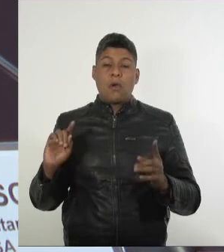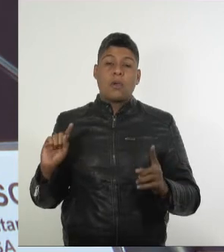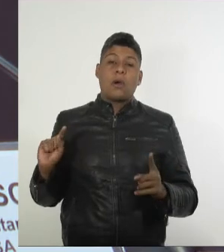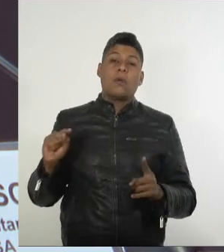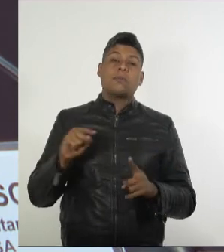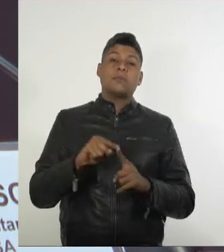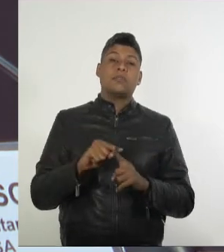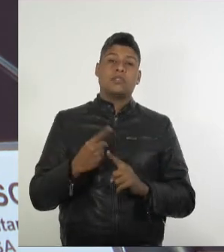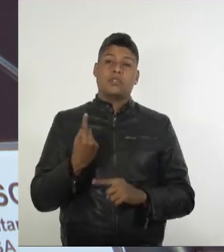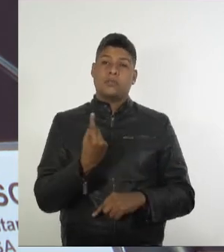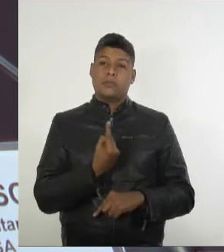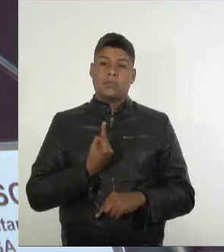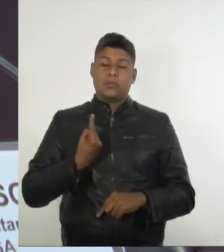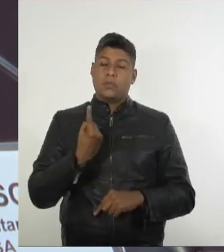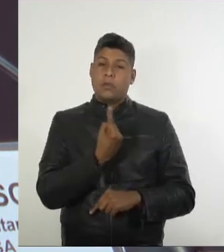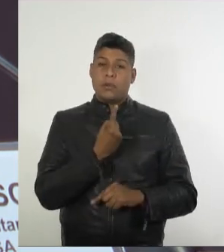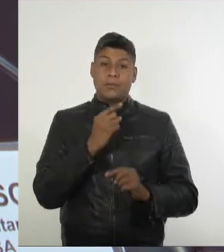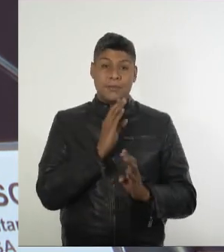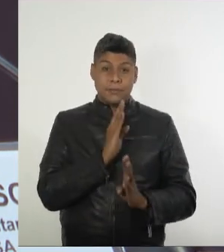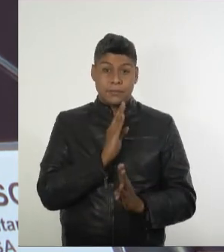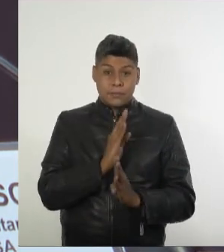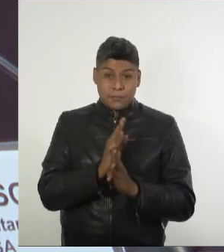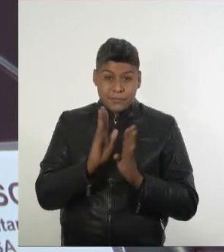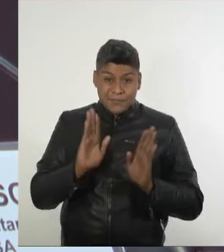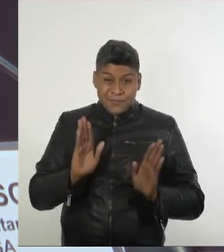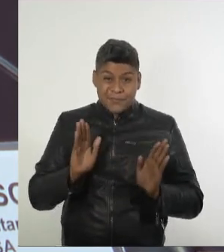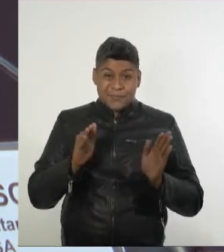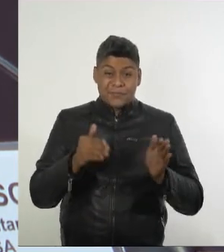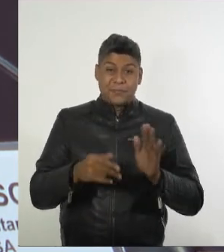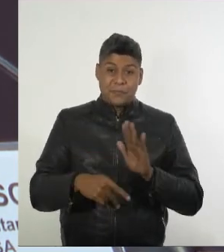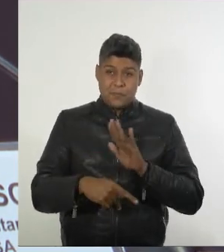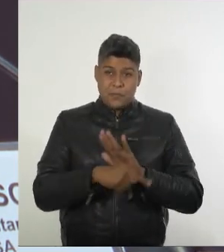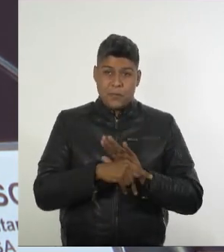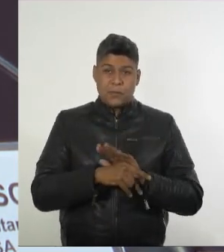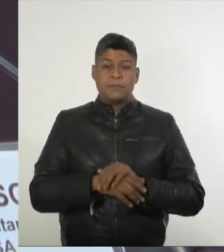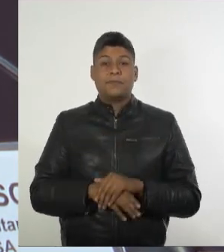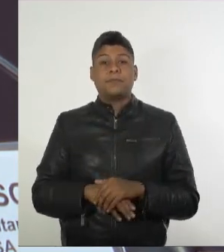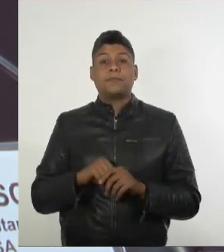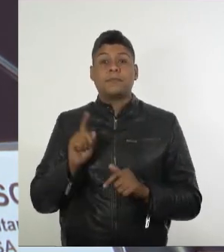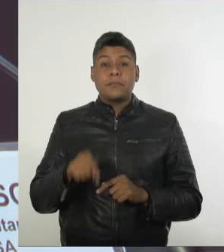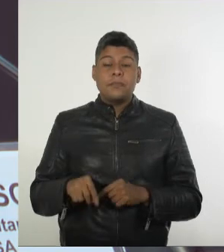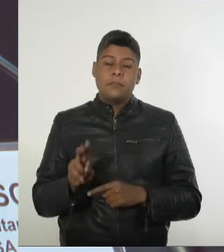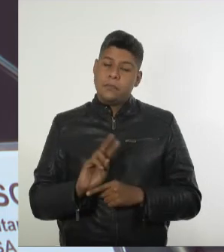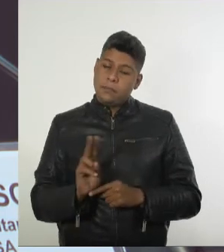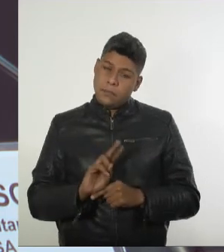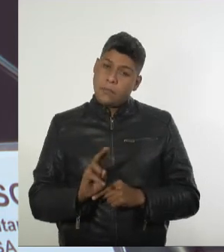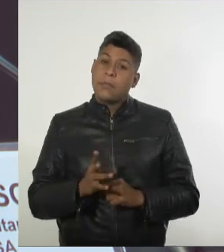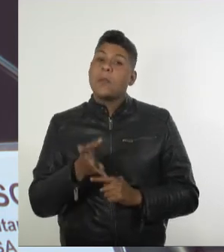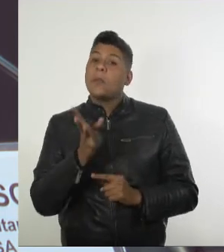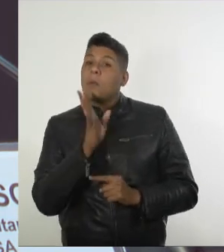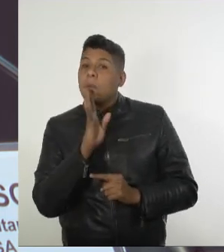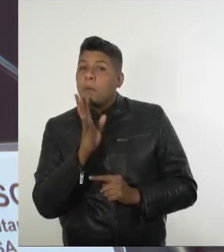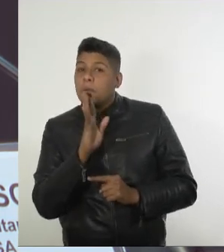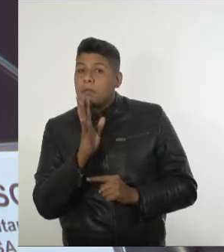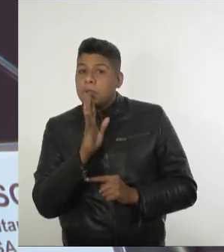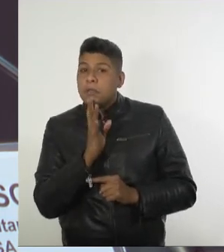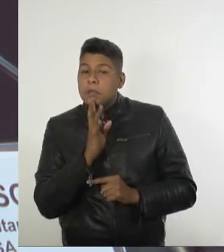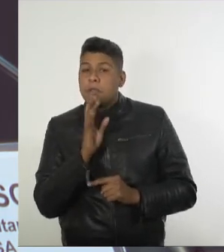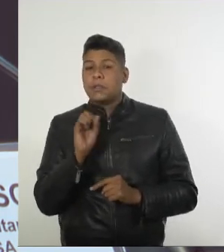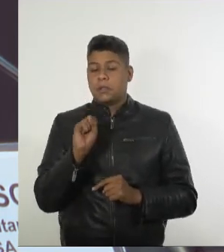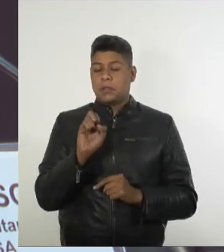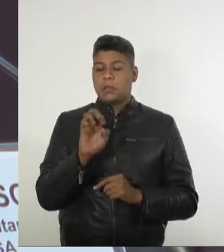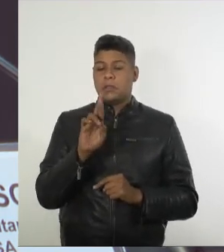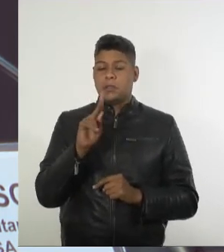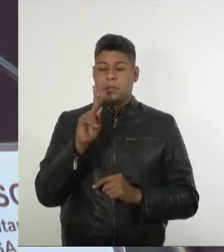objetivo individual, de um diagnóstico específico para algum caso específico, né? Uma vigilância que é feita para a gente conhecer as cepas que